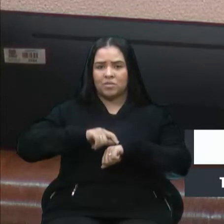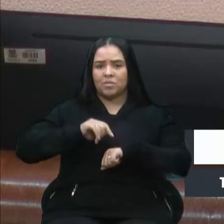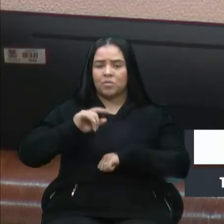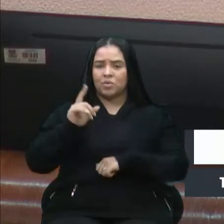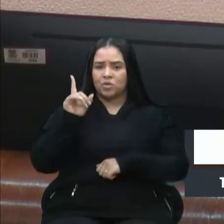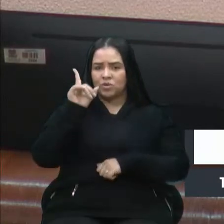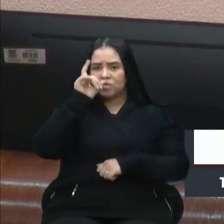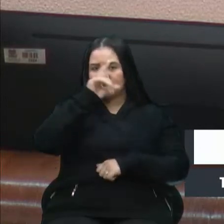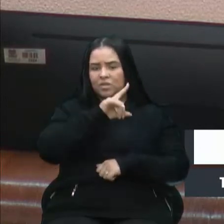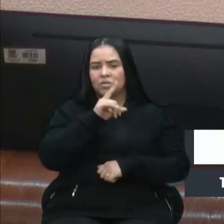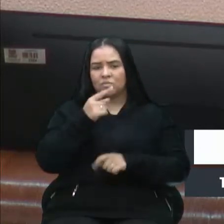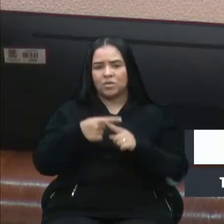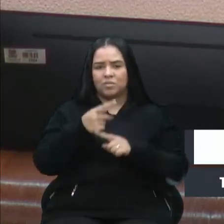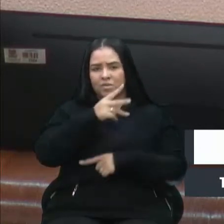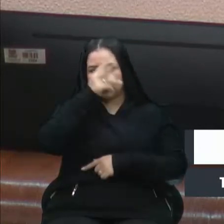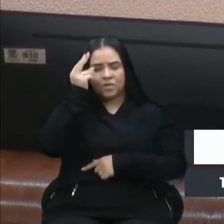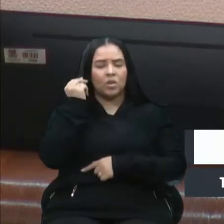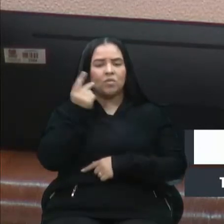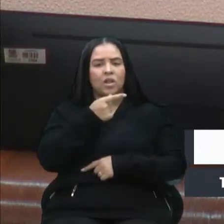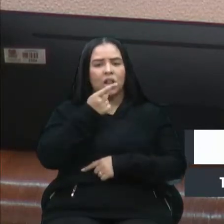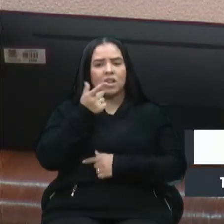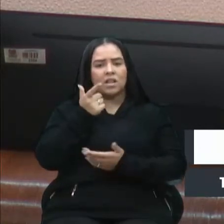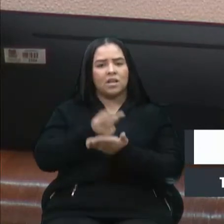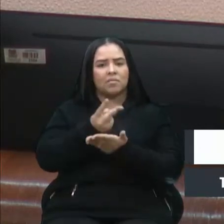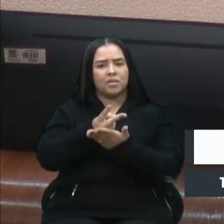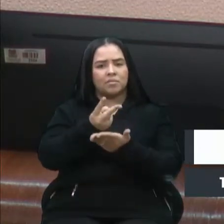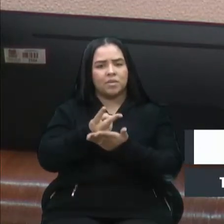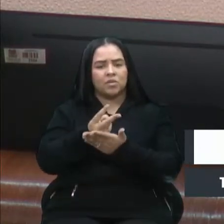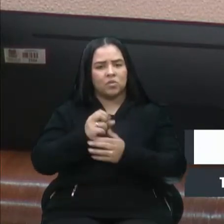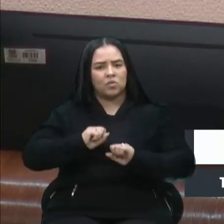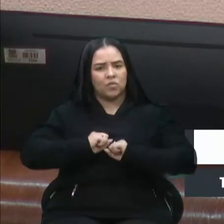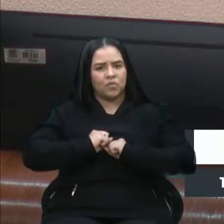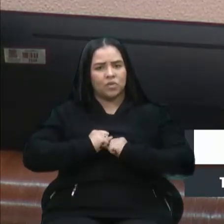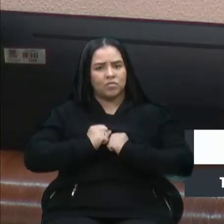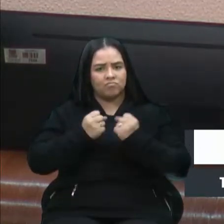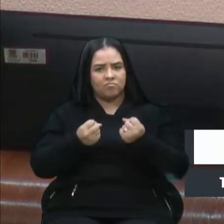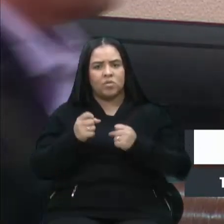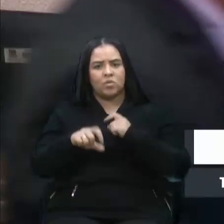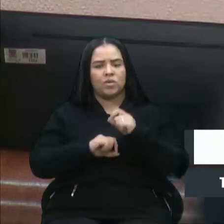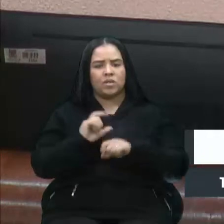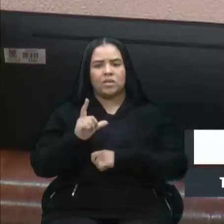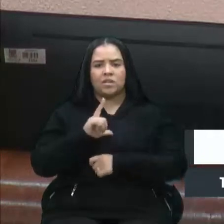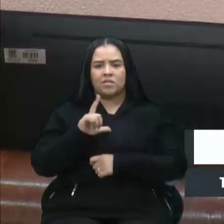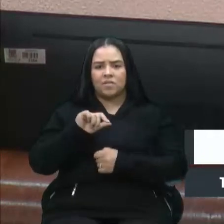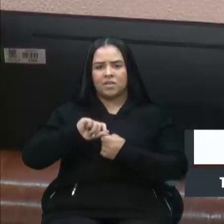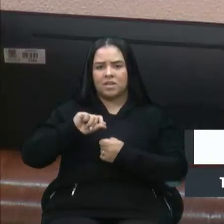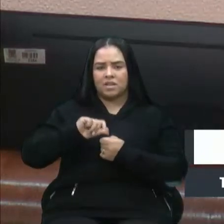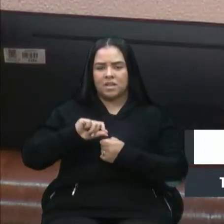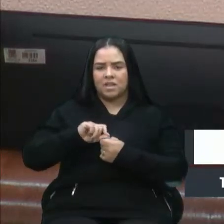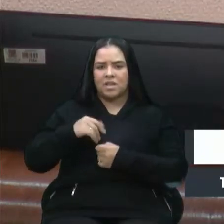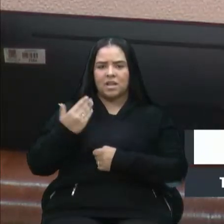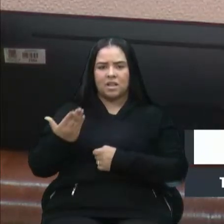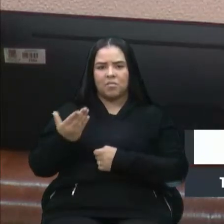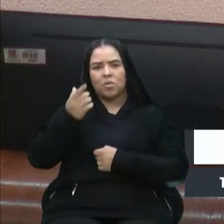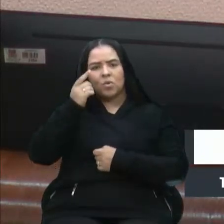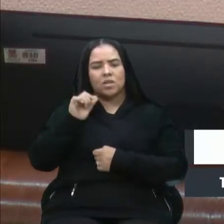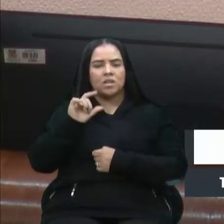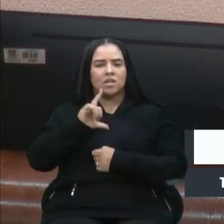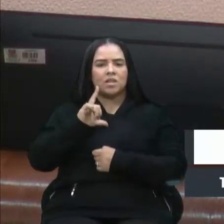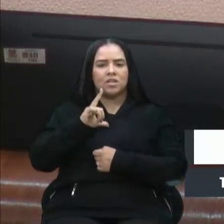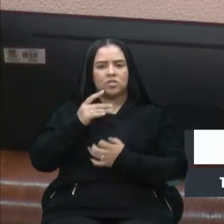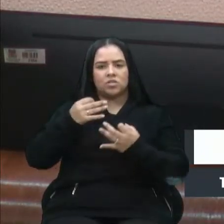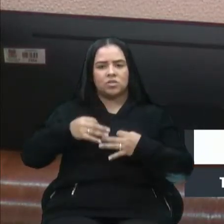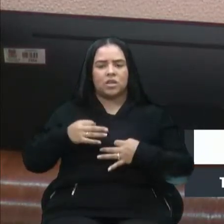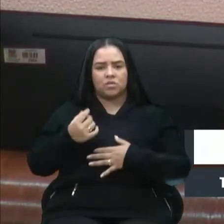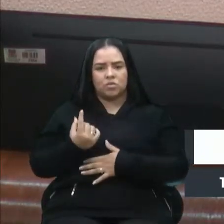difícil que o prefeito vem falando recorrentemente dos esforços que estão sendo feitos para colocarem as contas em dia